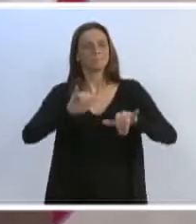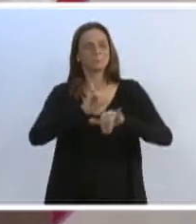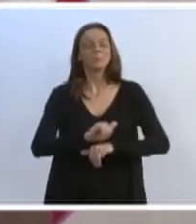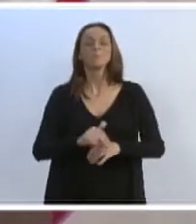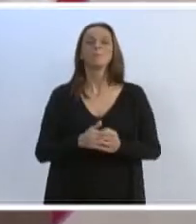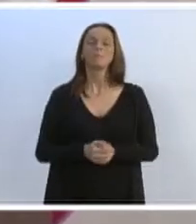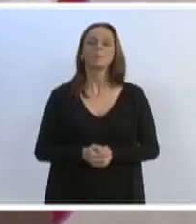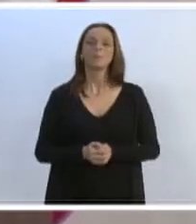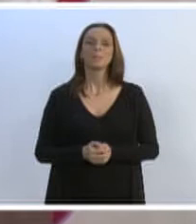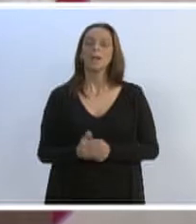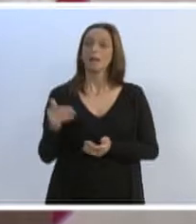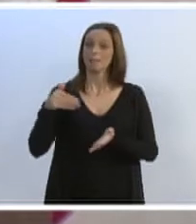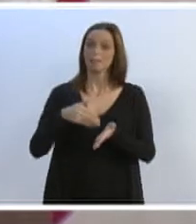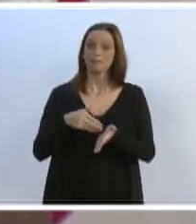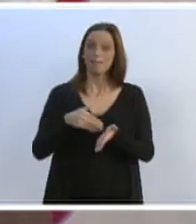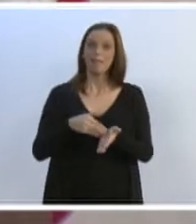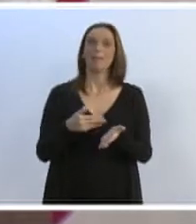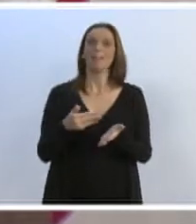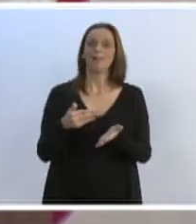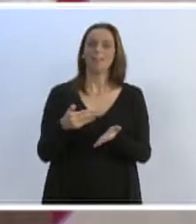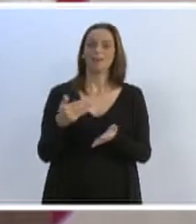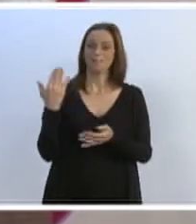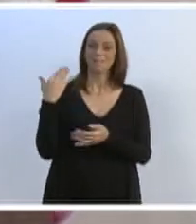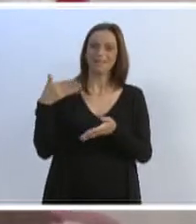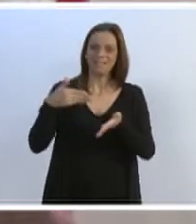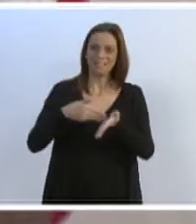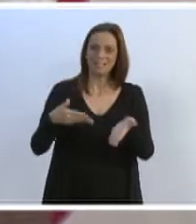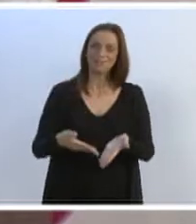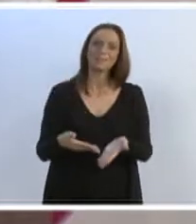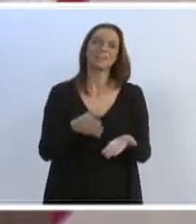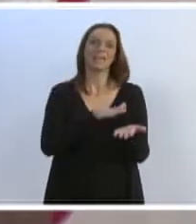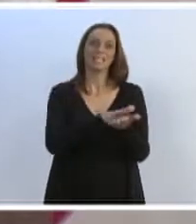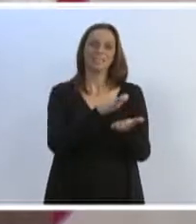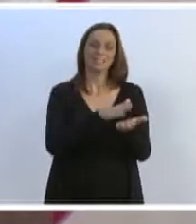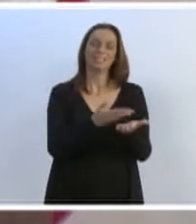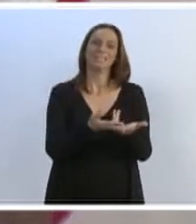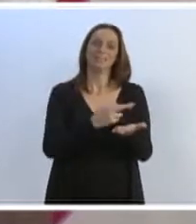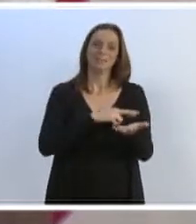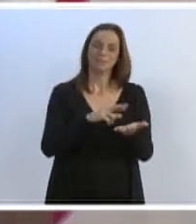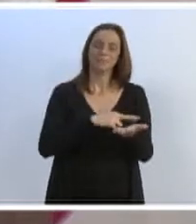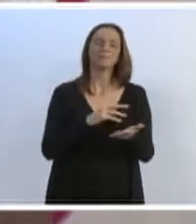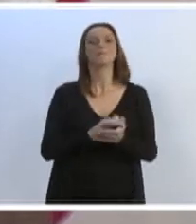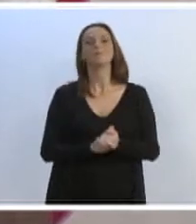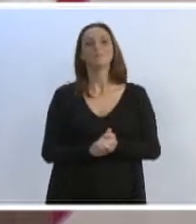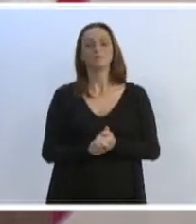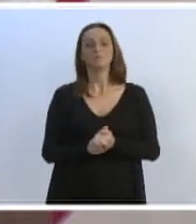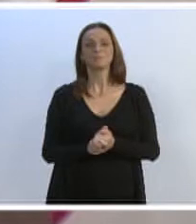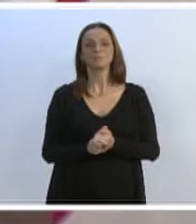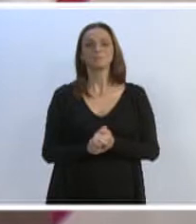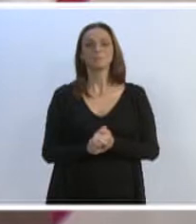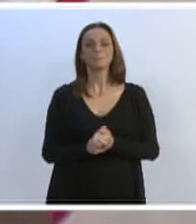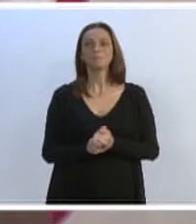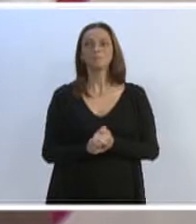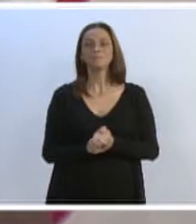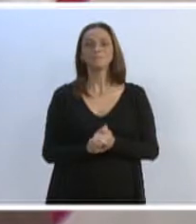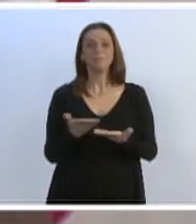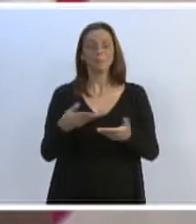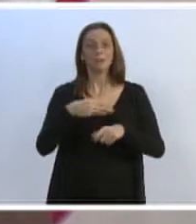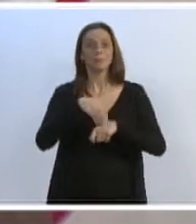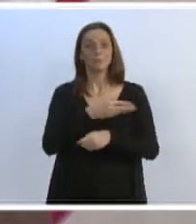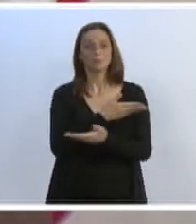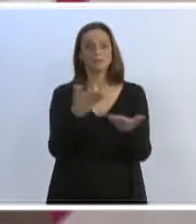havia acontecido com aquela comunidade desde o último encontro, desde a última visita, né?